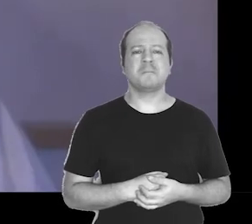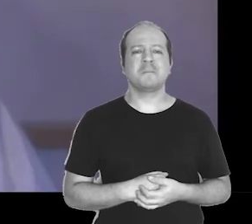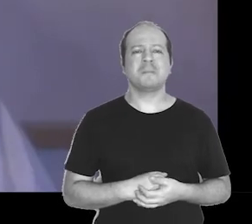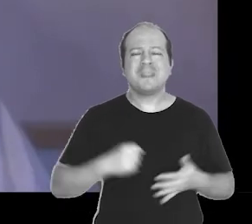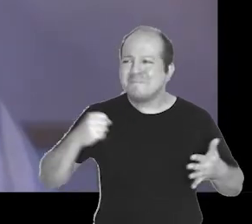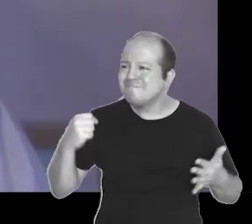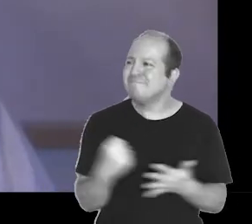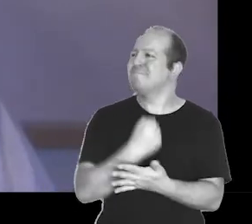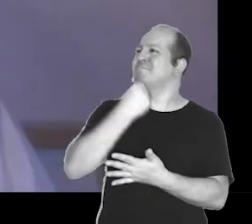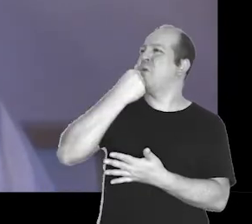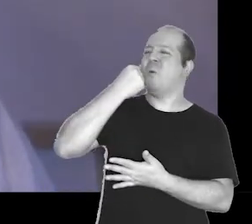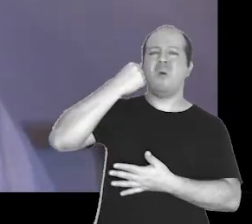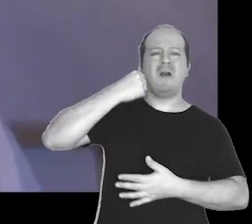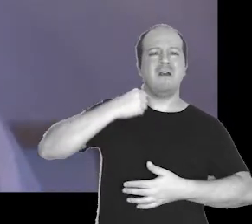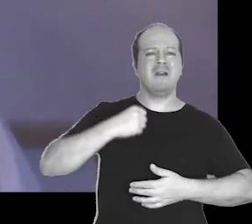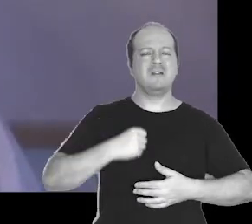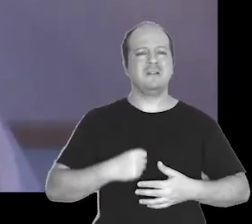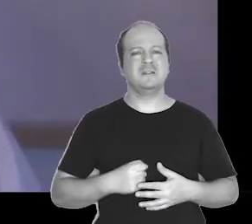Porra!